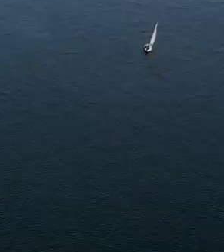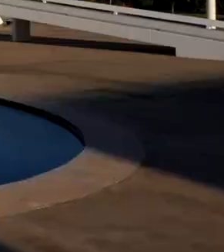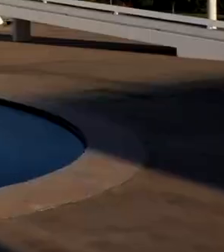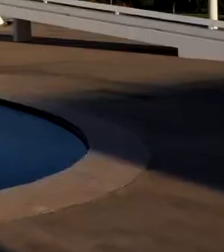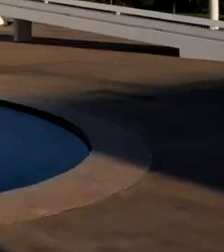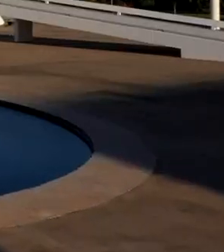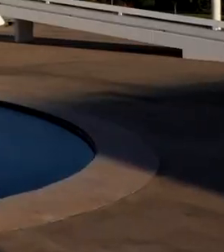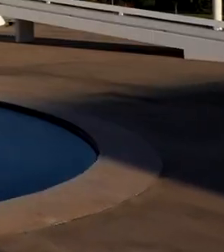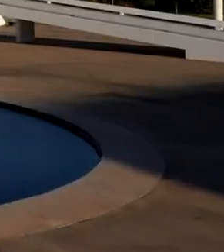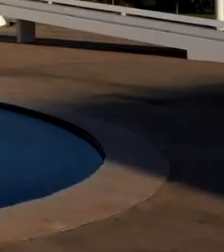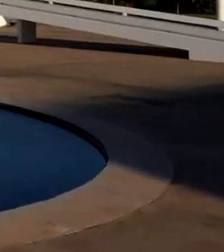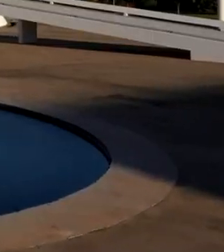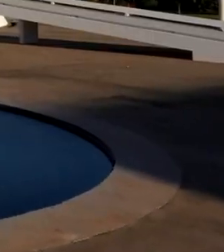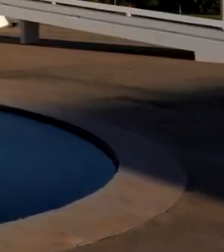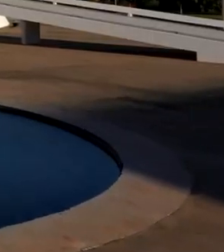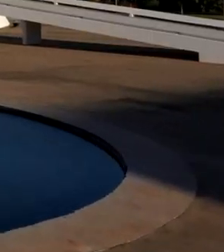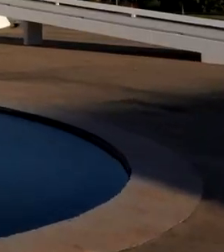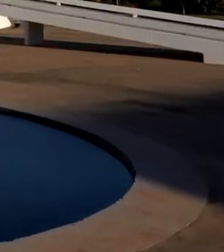Tchau.